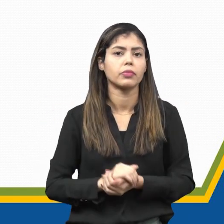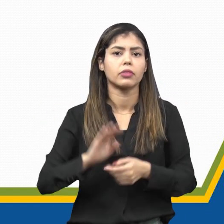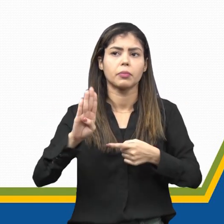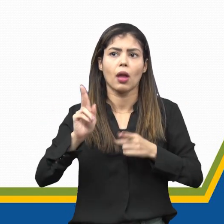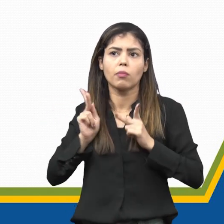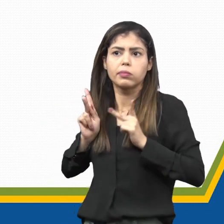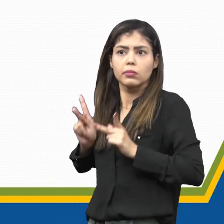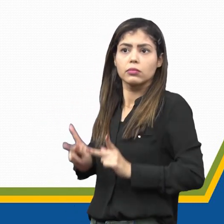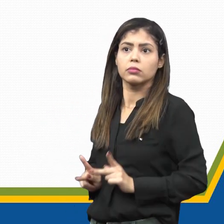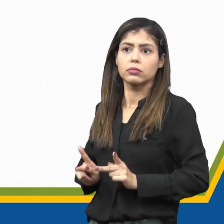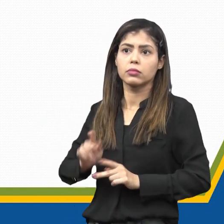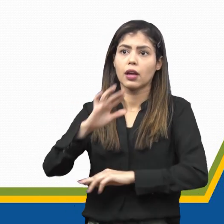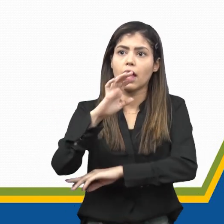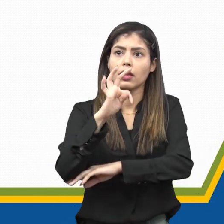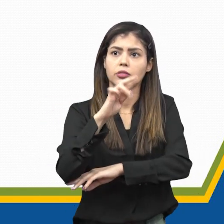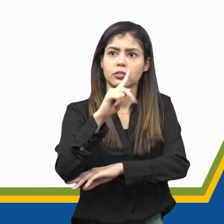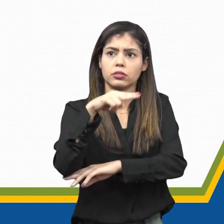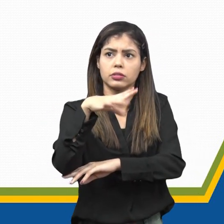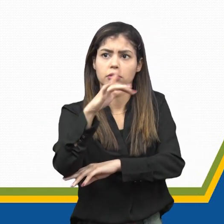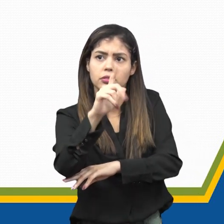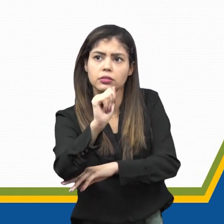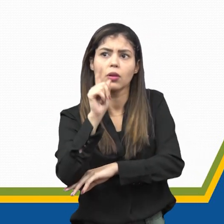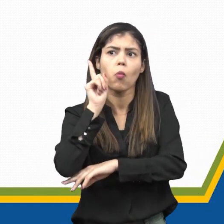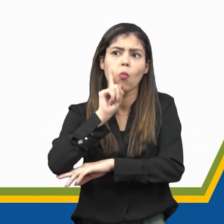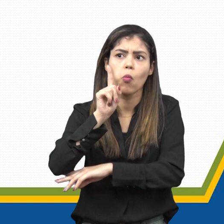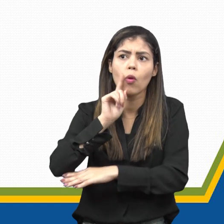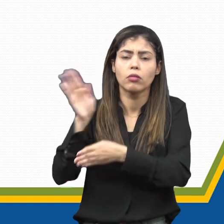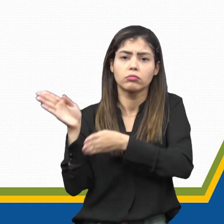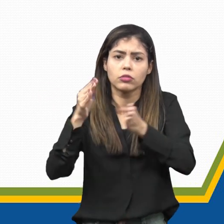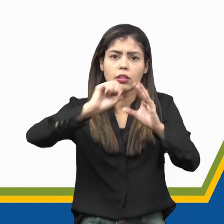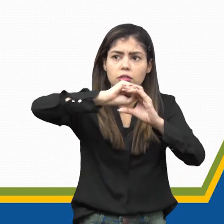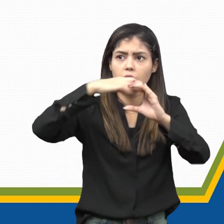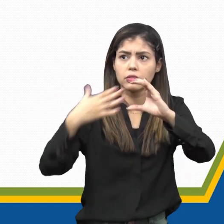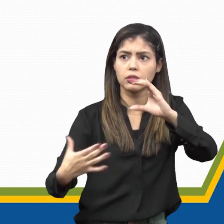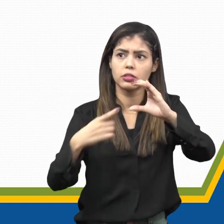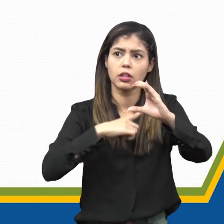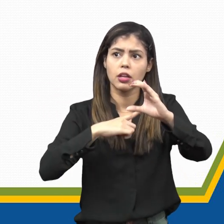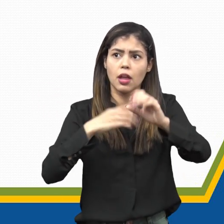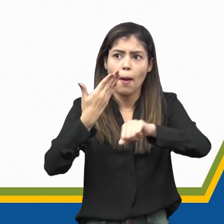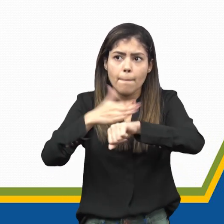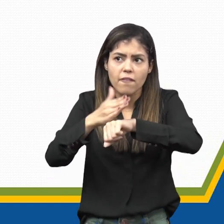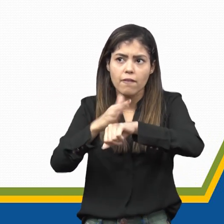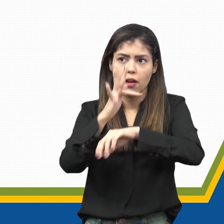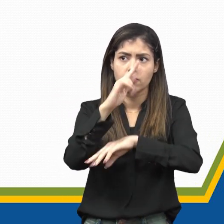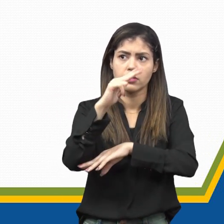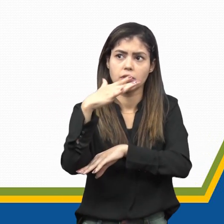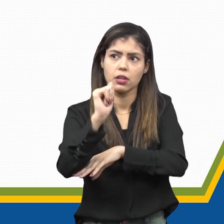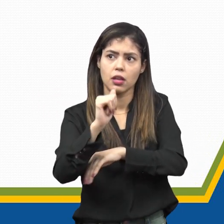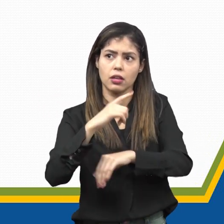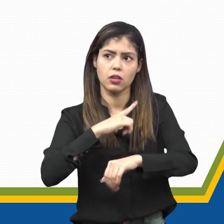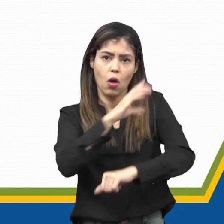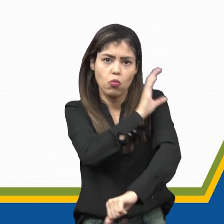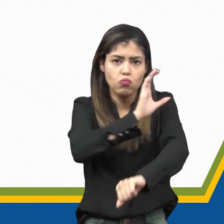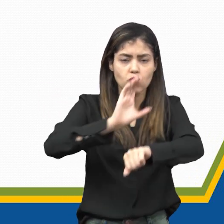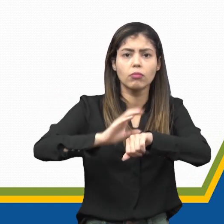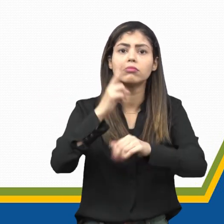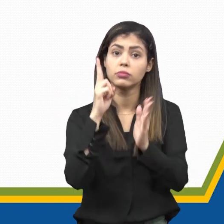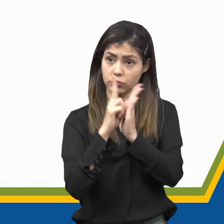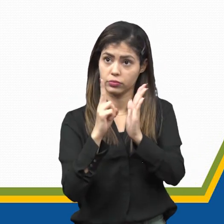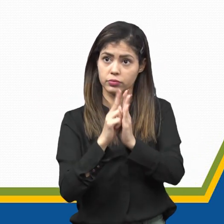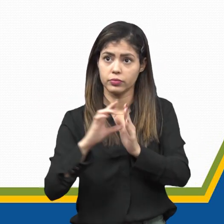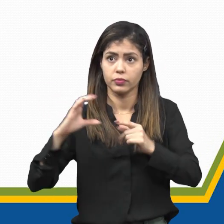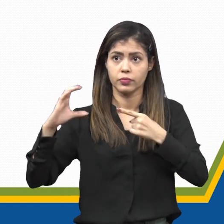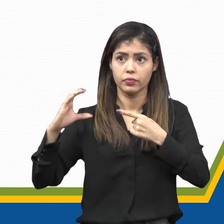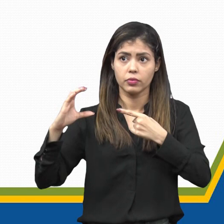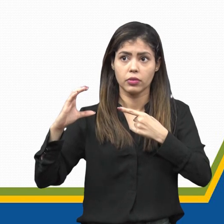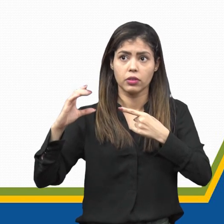postura etnocêntrica do europeu diante das características físicas e práticas culturais do indígena.